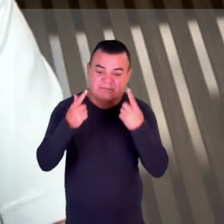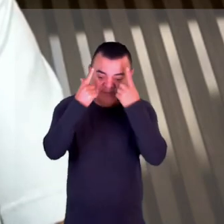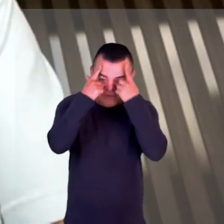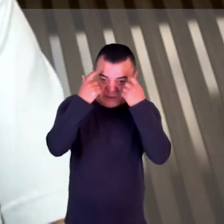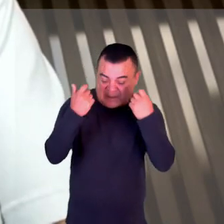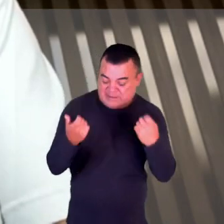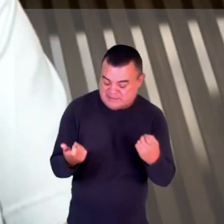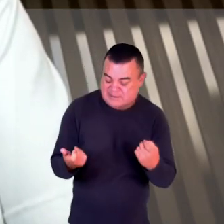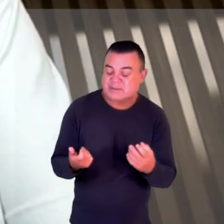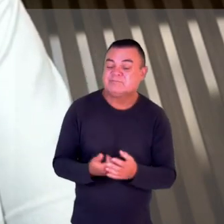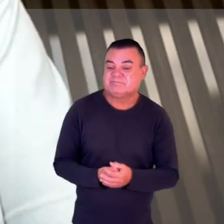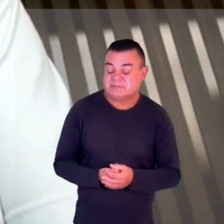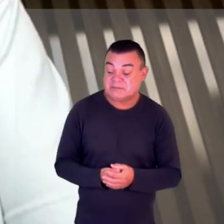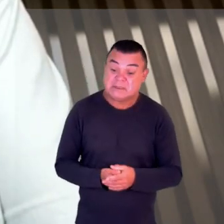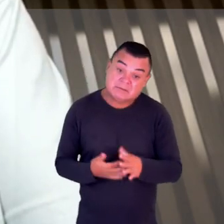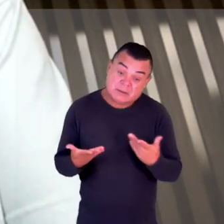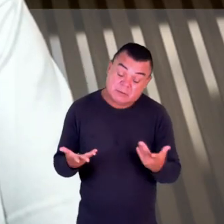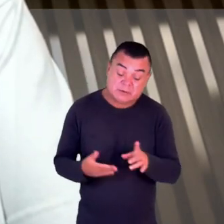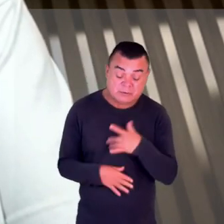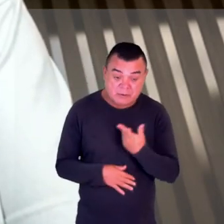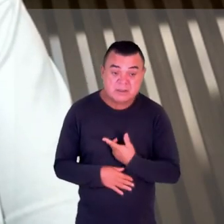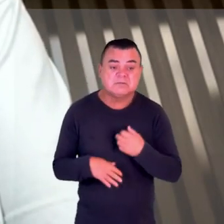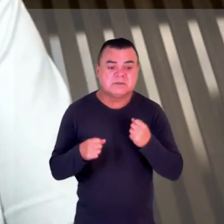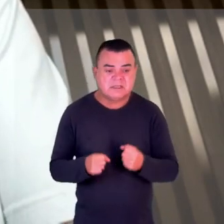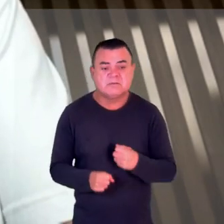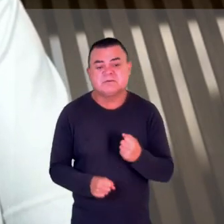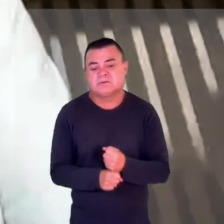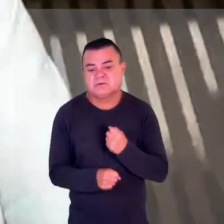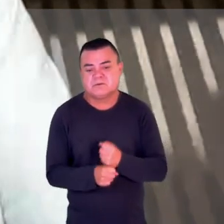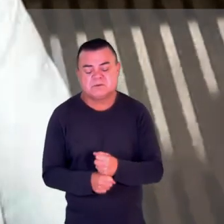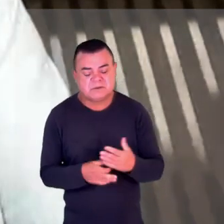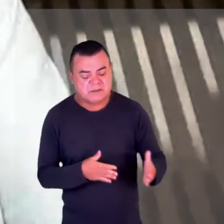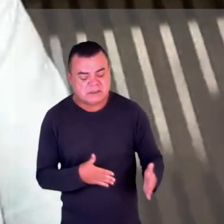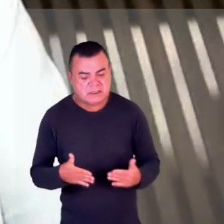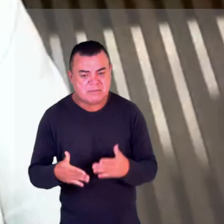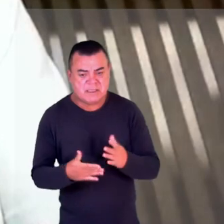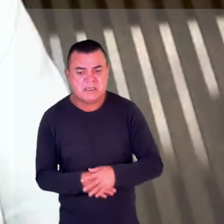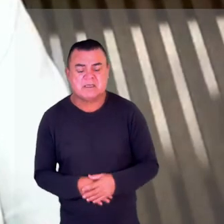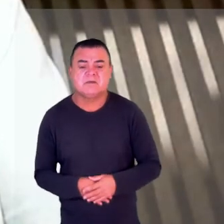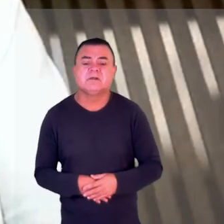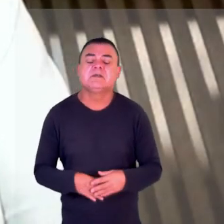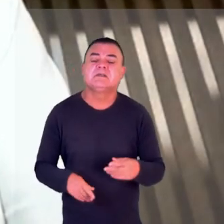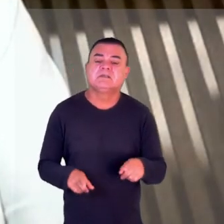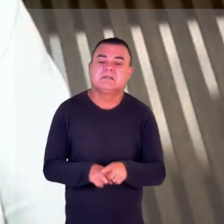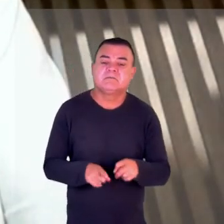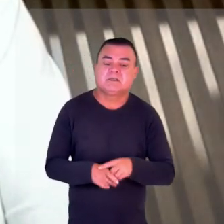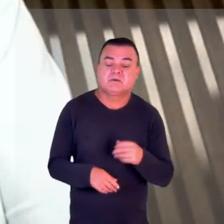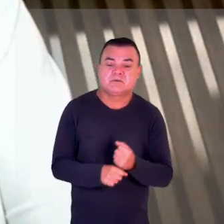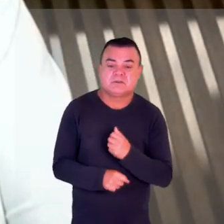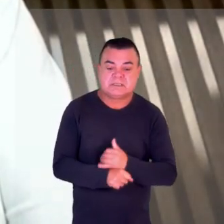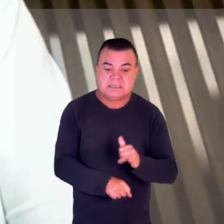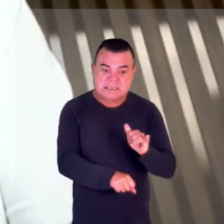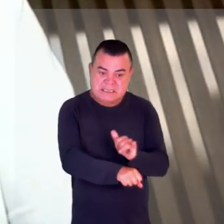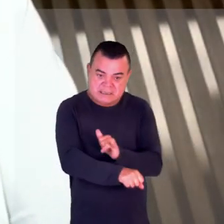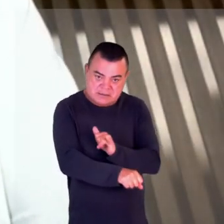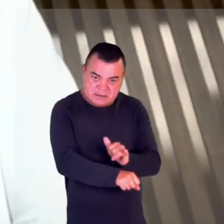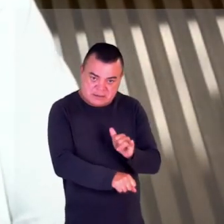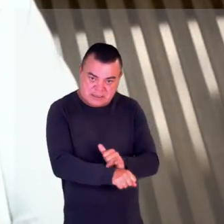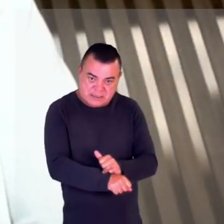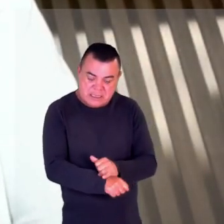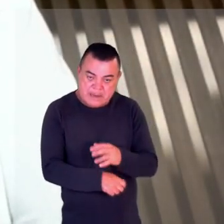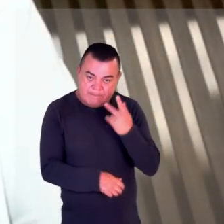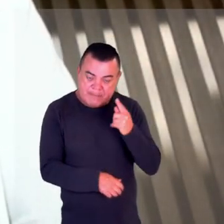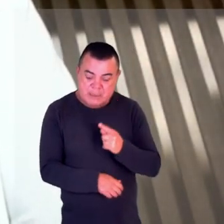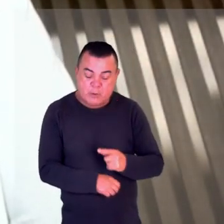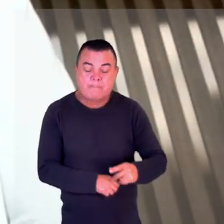violadora que nós amos construir caminhos traçar estratégias eh para um para um Brasil